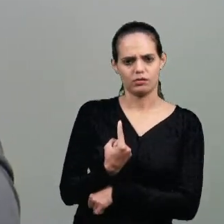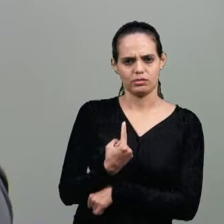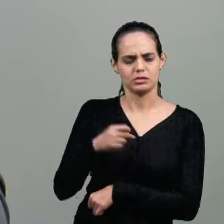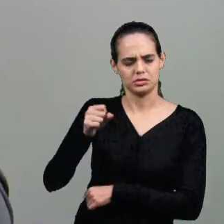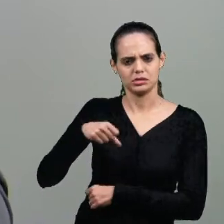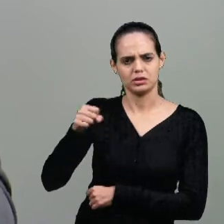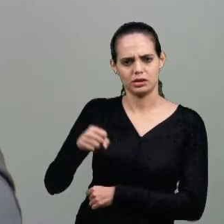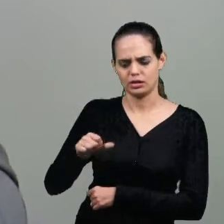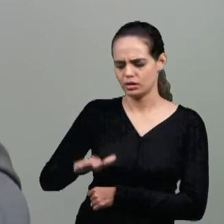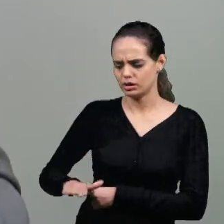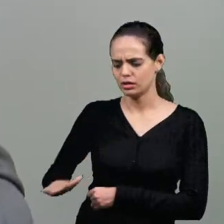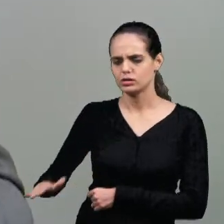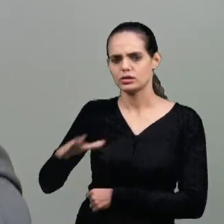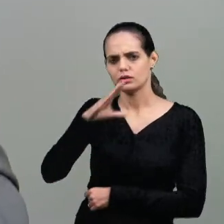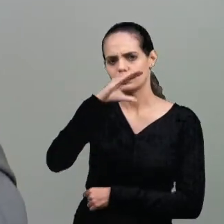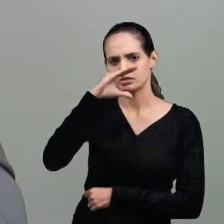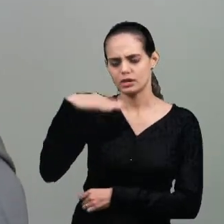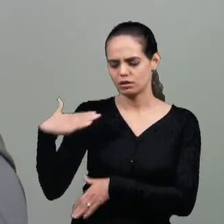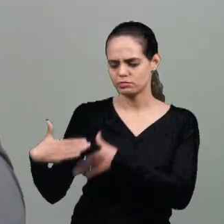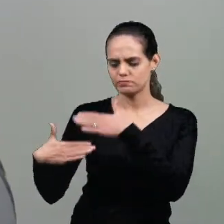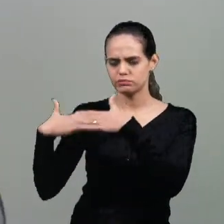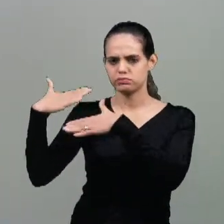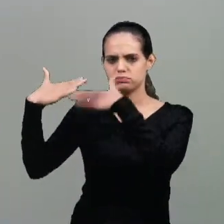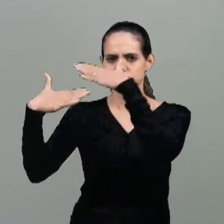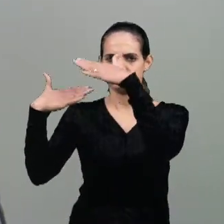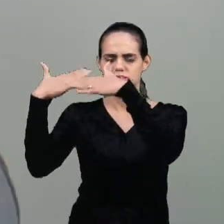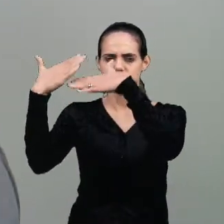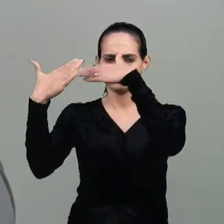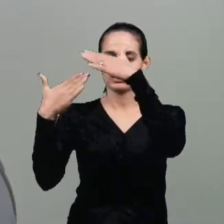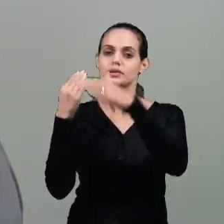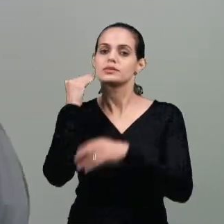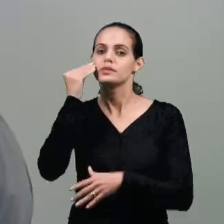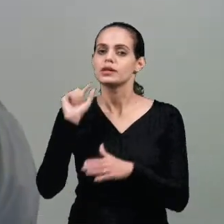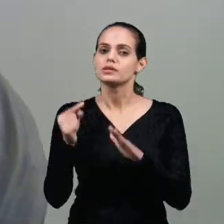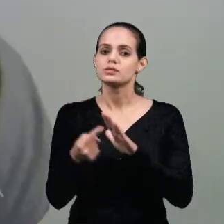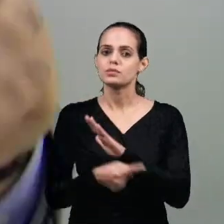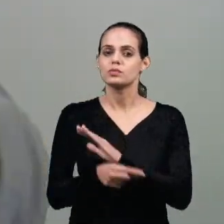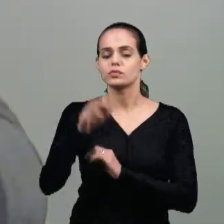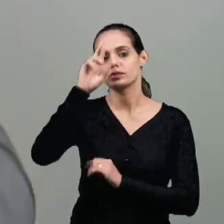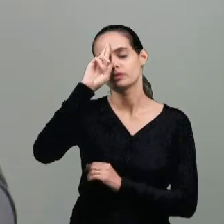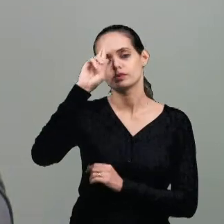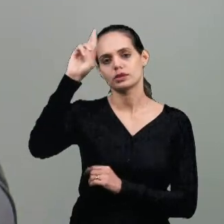crescemos com muitas experiências profundas com o Senhor. E às vezes o irmão, a irmã,